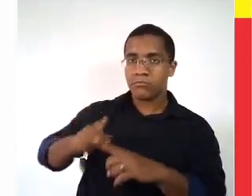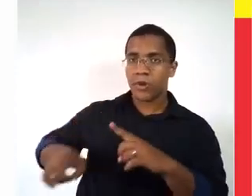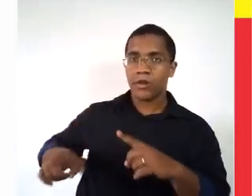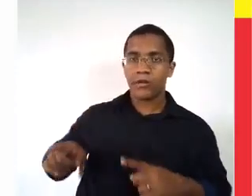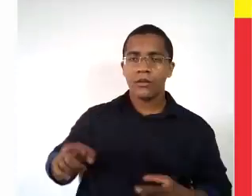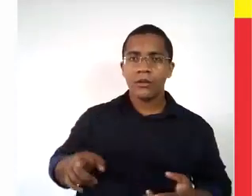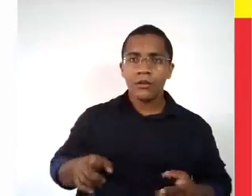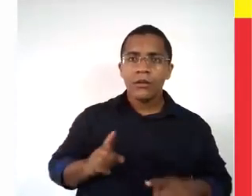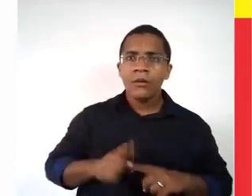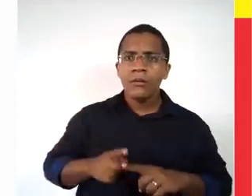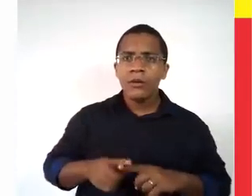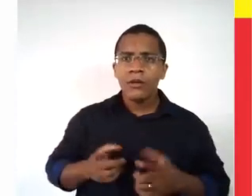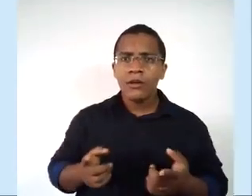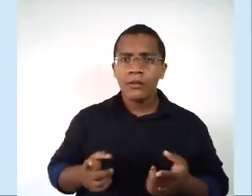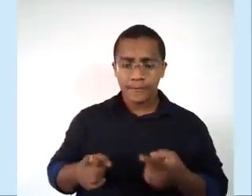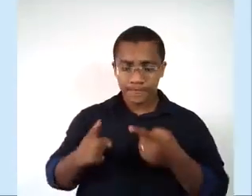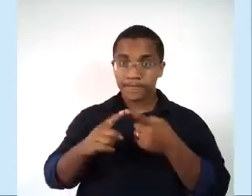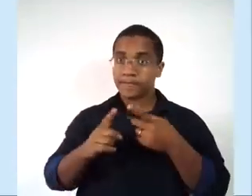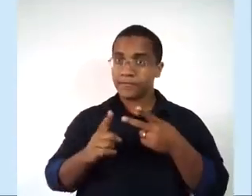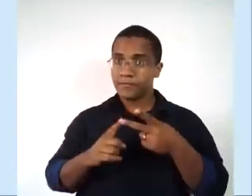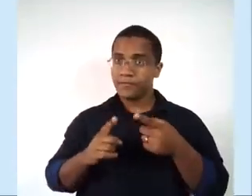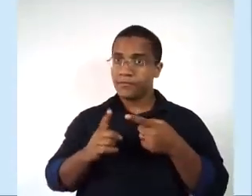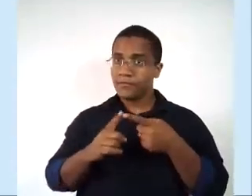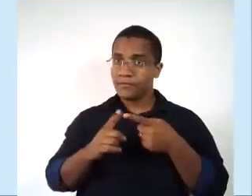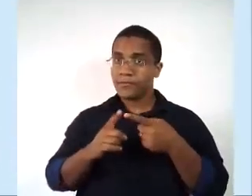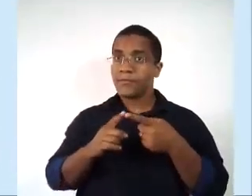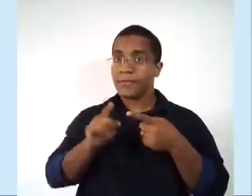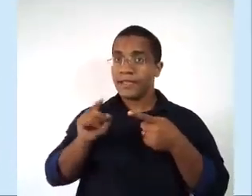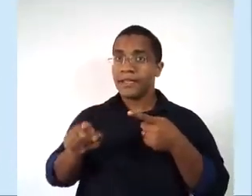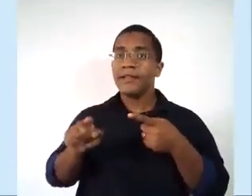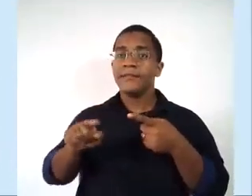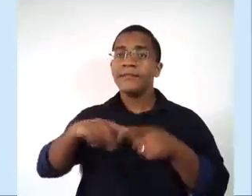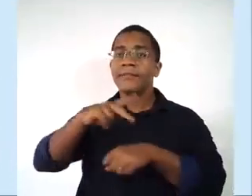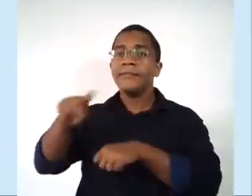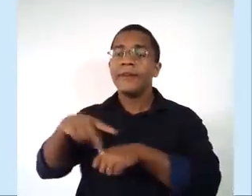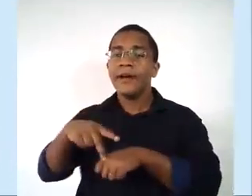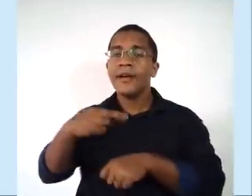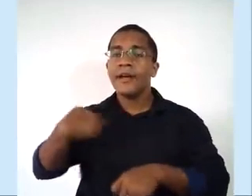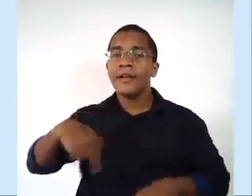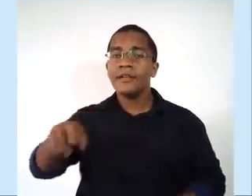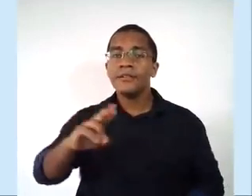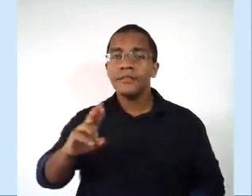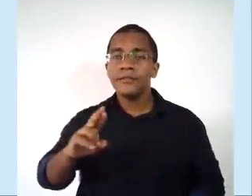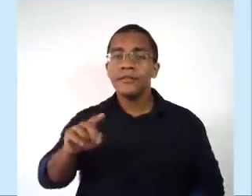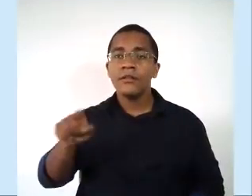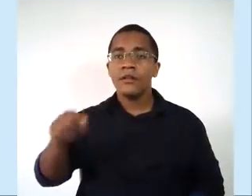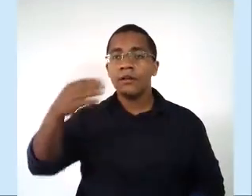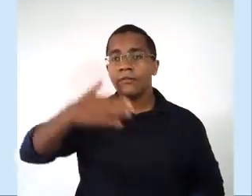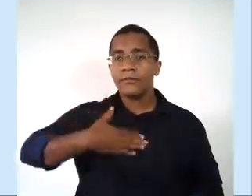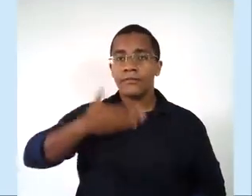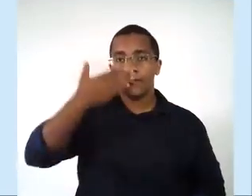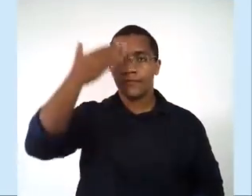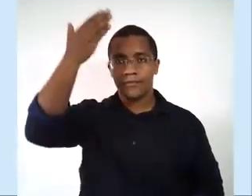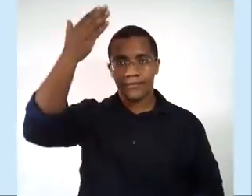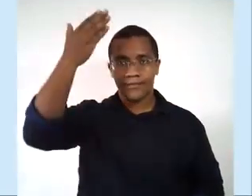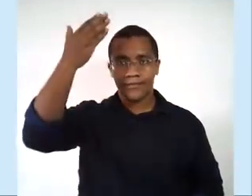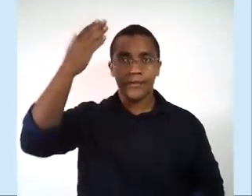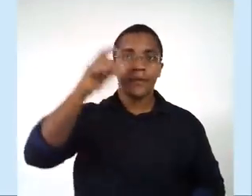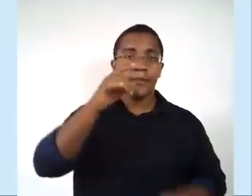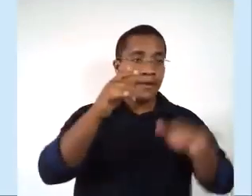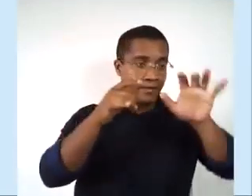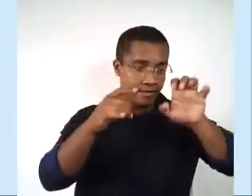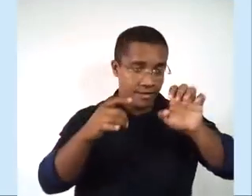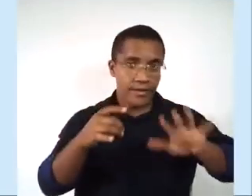primeiro motivo que vai ocorrer é a ideia de ser um país muçulmano. E o bloco europeu é um bloco